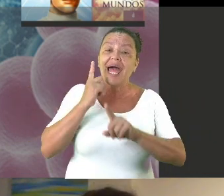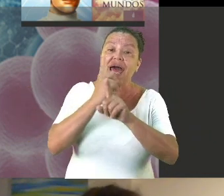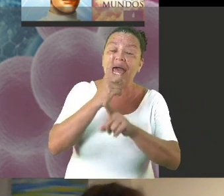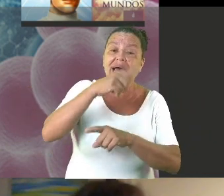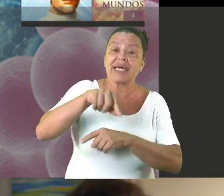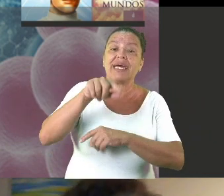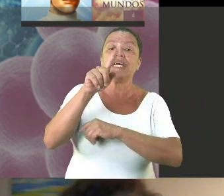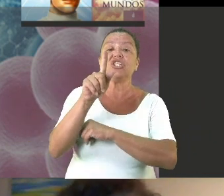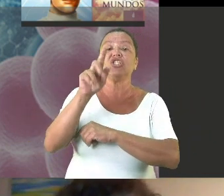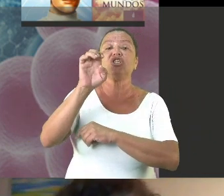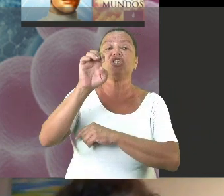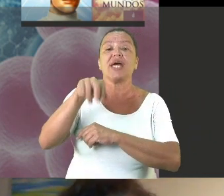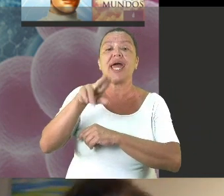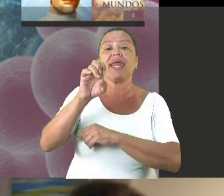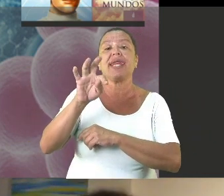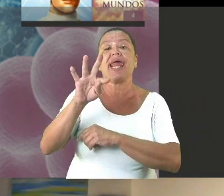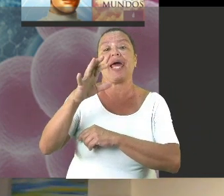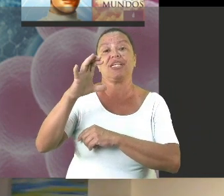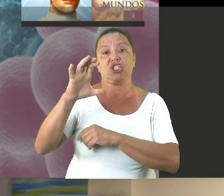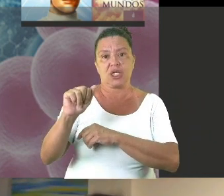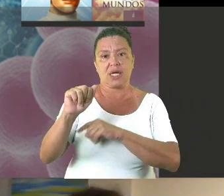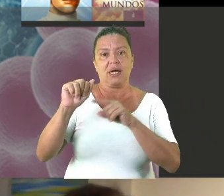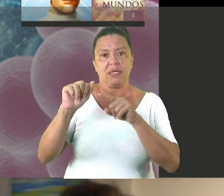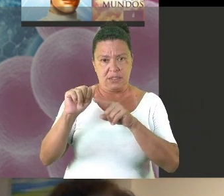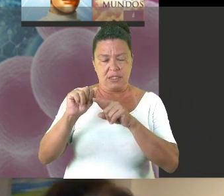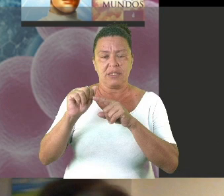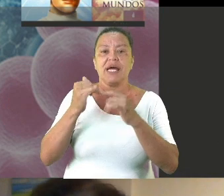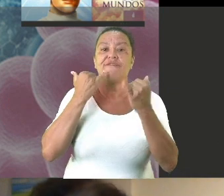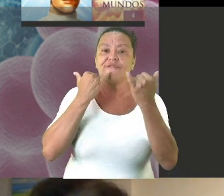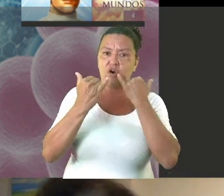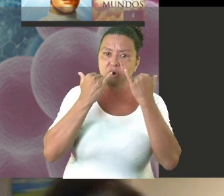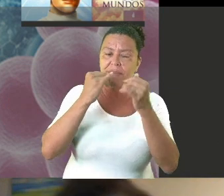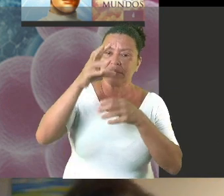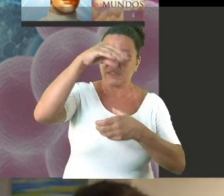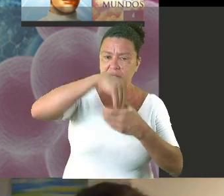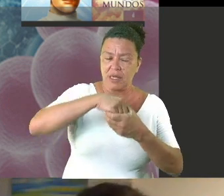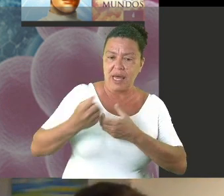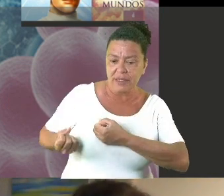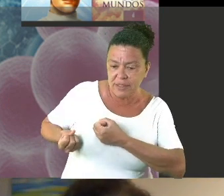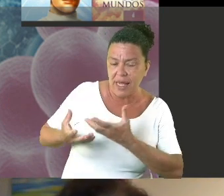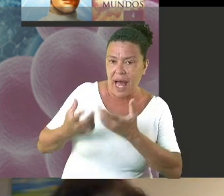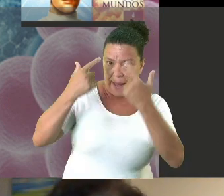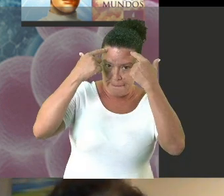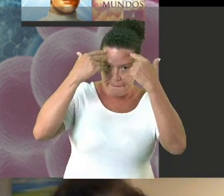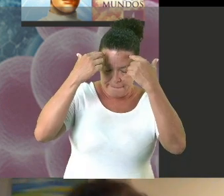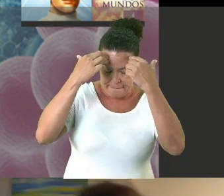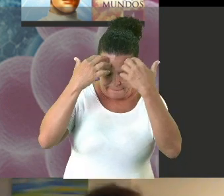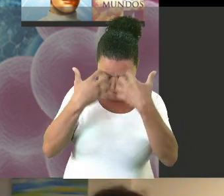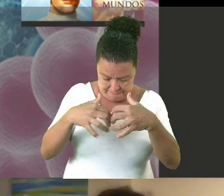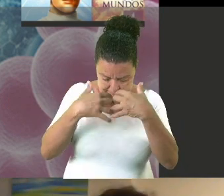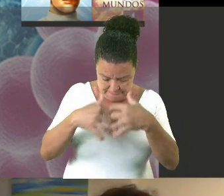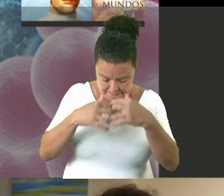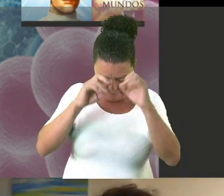que serão acionadas através da informação que vai ser mandada pela mente até as células, as proteínas que